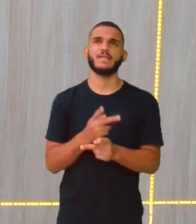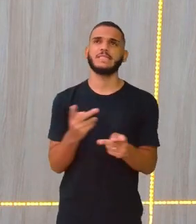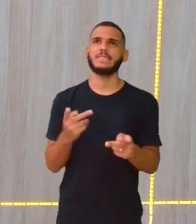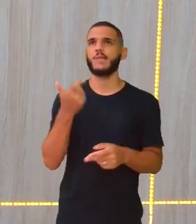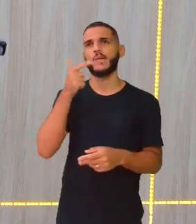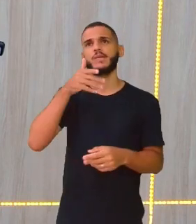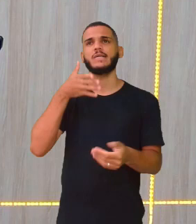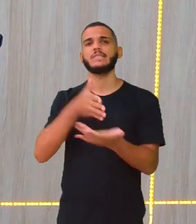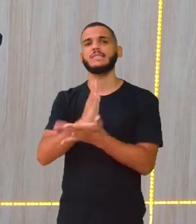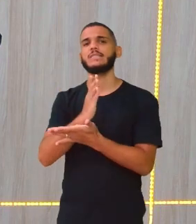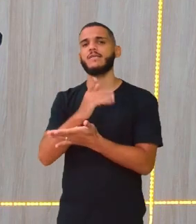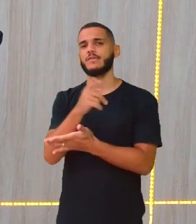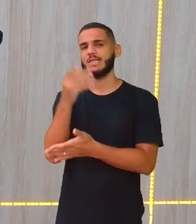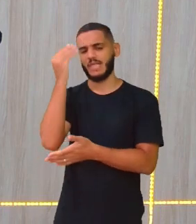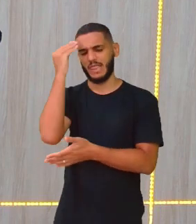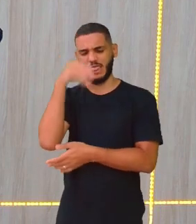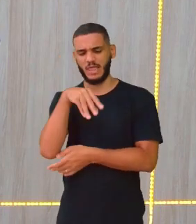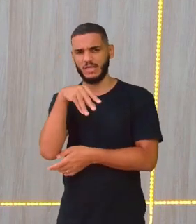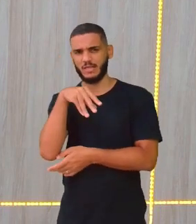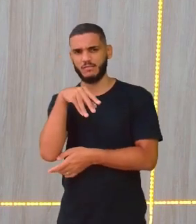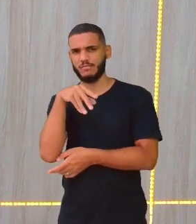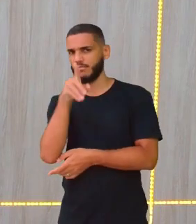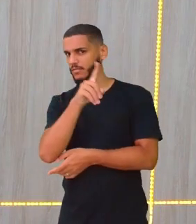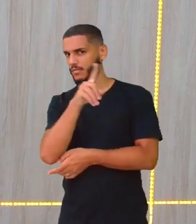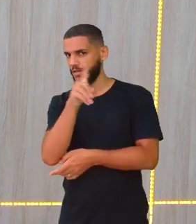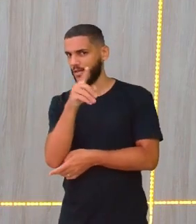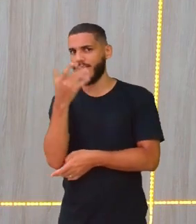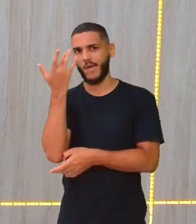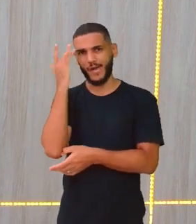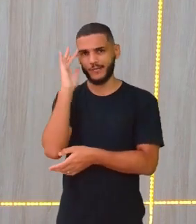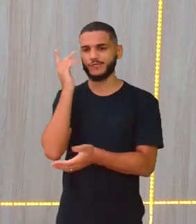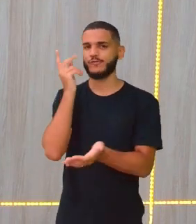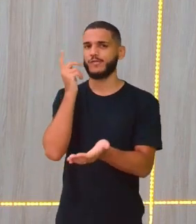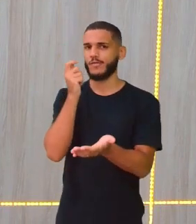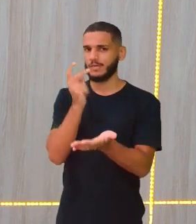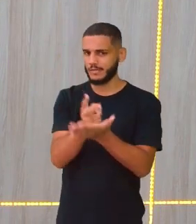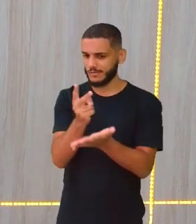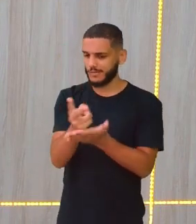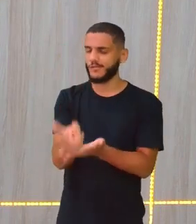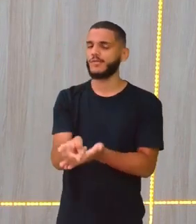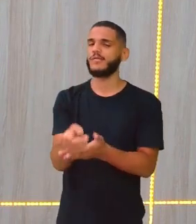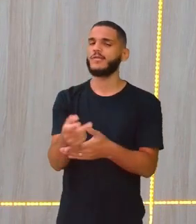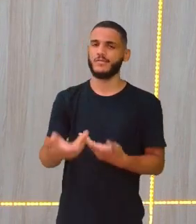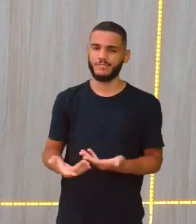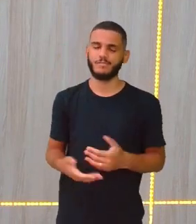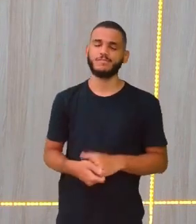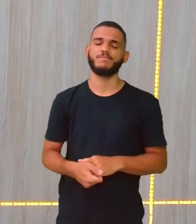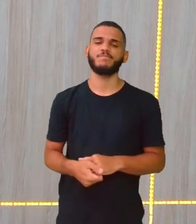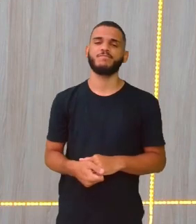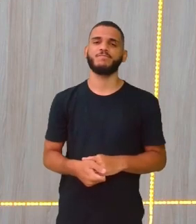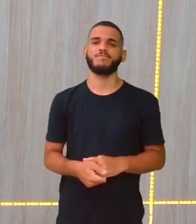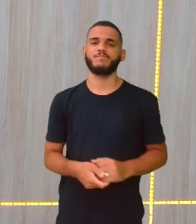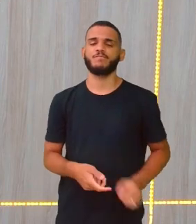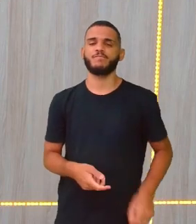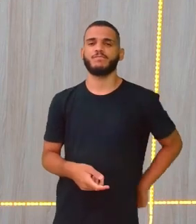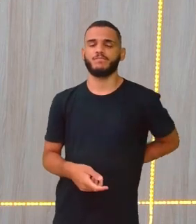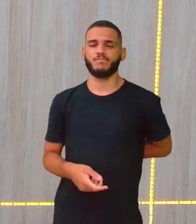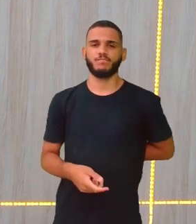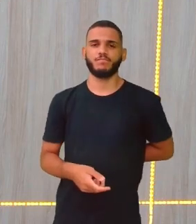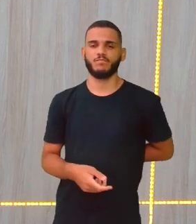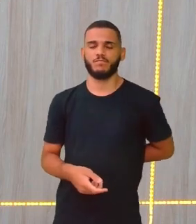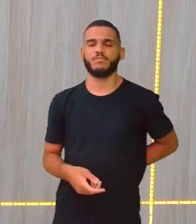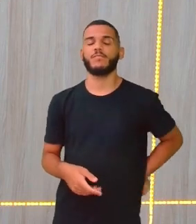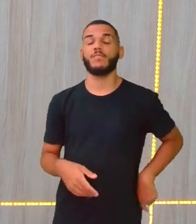passa de fase, você desiste? Acho que não, né? Acho que aí é que você quer passar de fase.